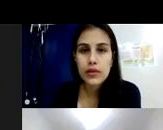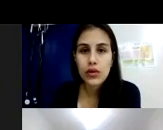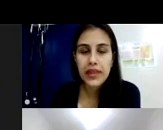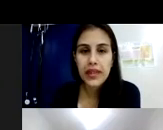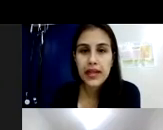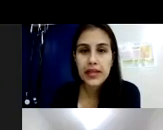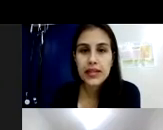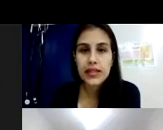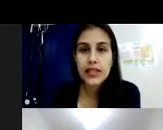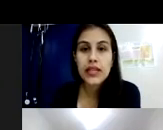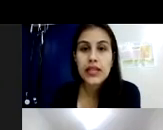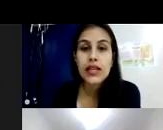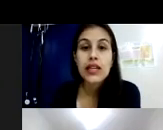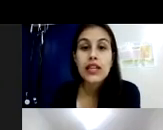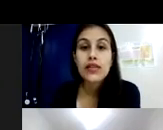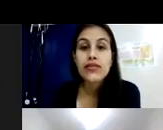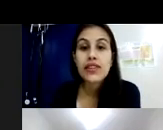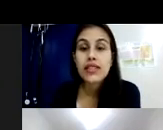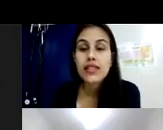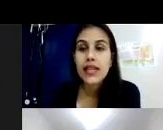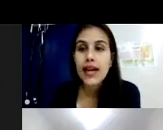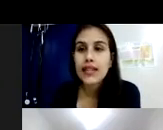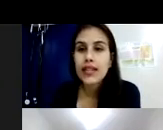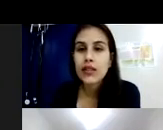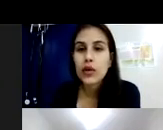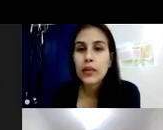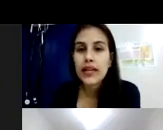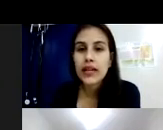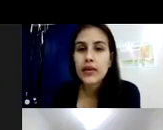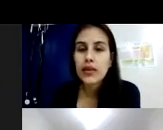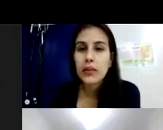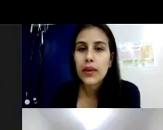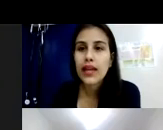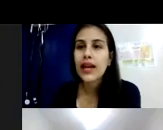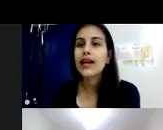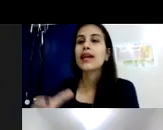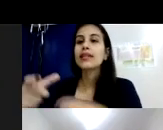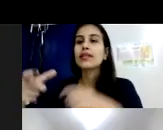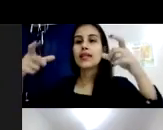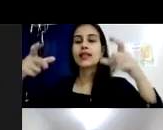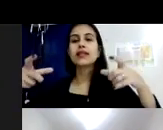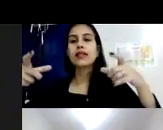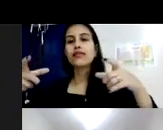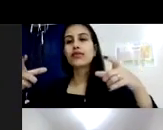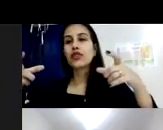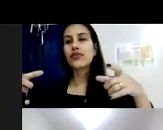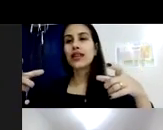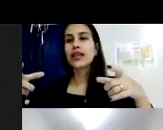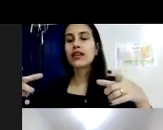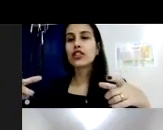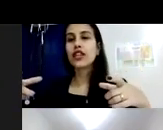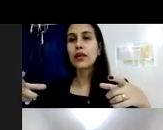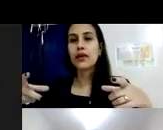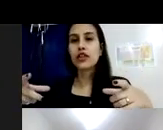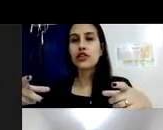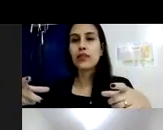sanitário e onde a pessoa vai tomar banho, tá? E fixar aqui no banheiro também esses adesivos que eu